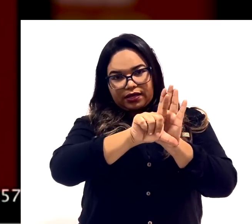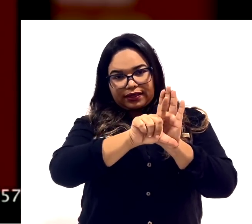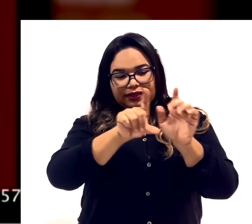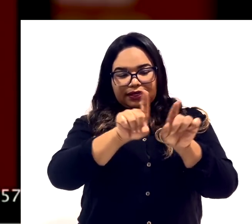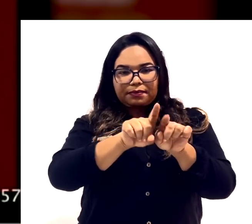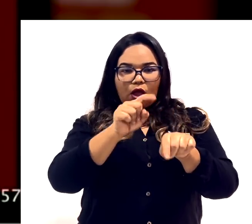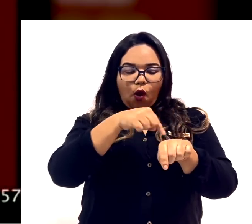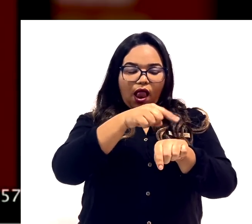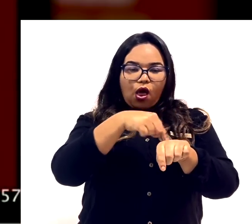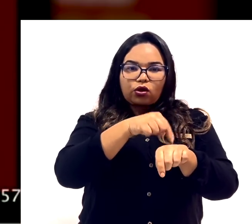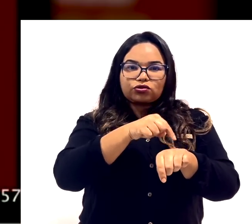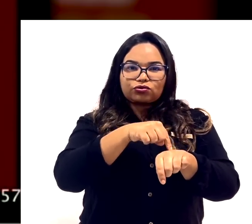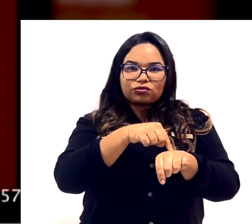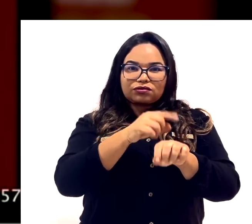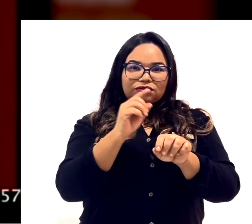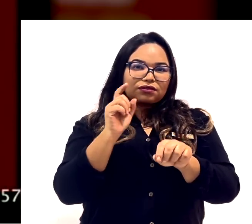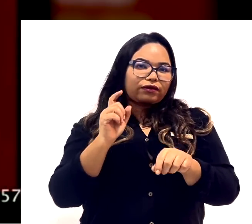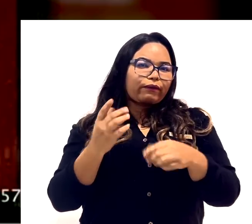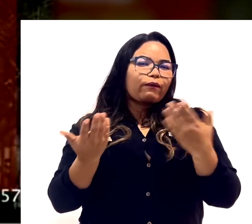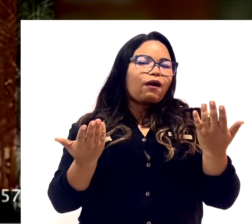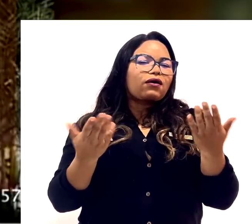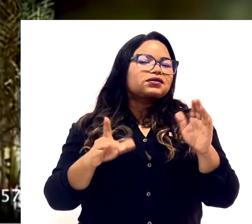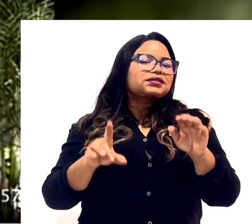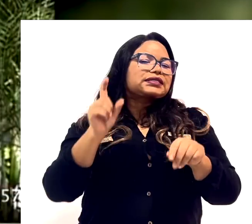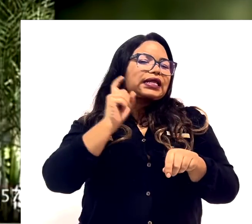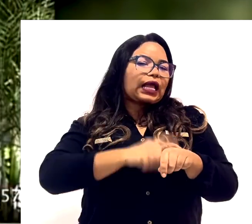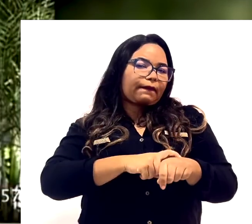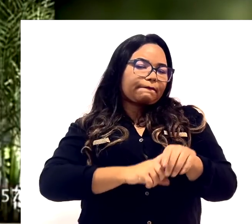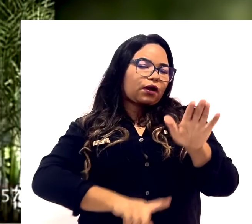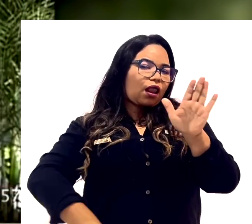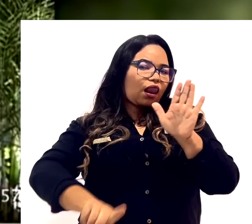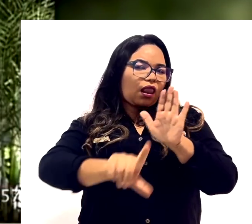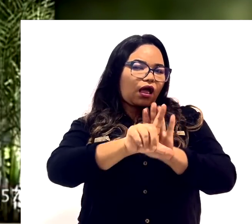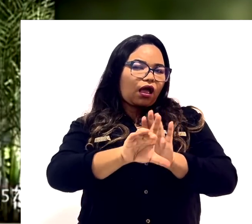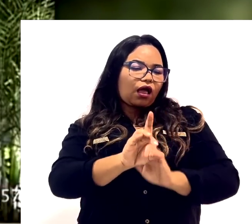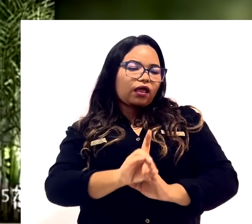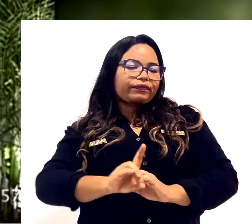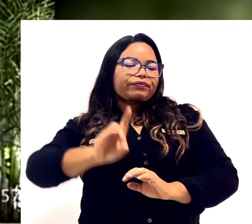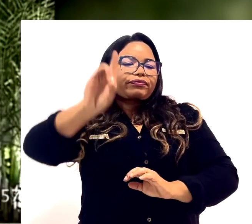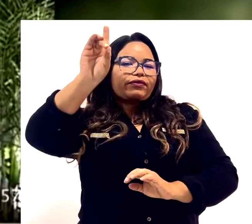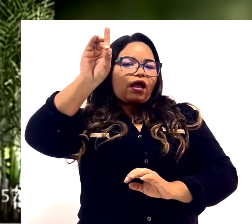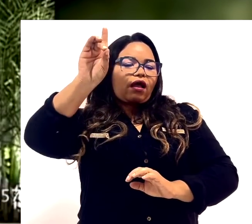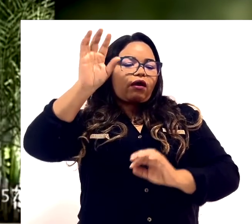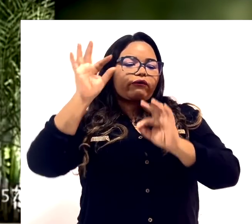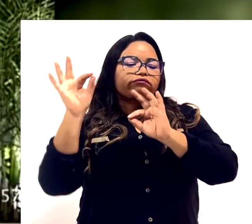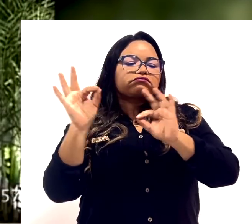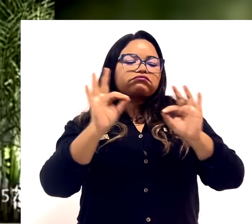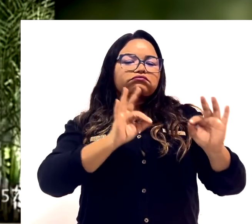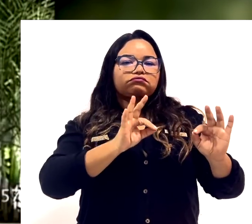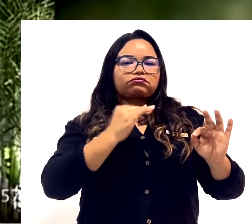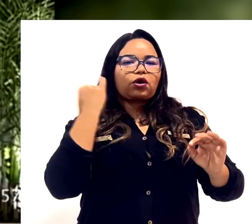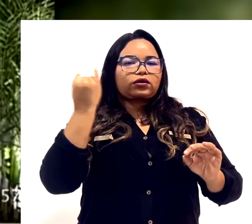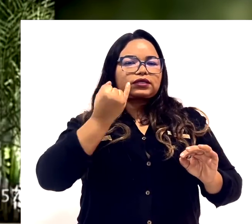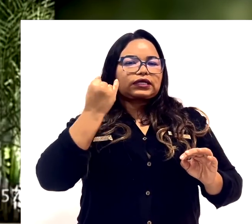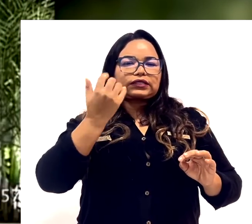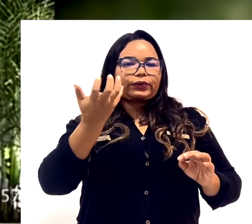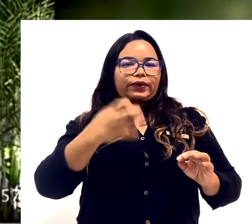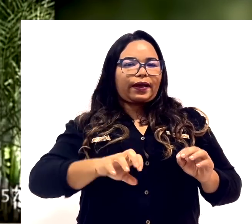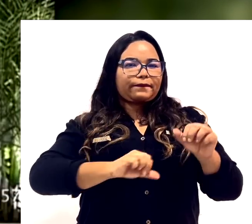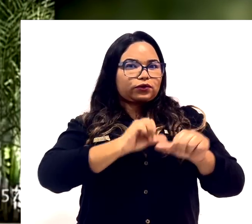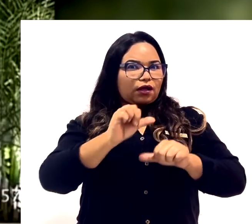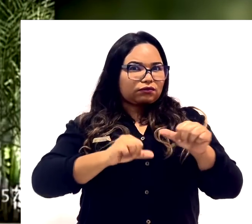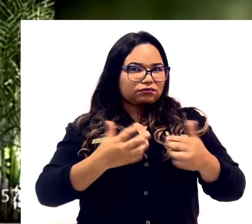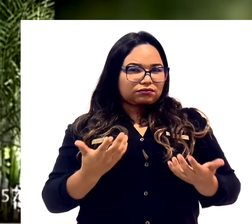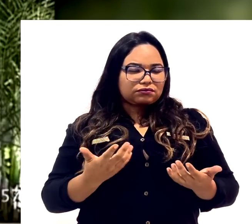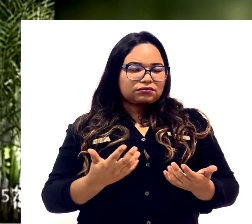Isto é fascinante. Agora, que tempos e leis você acha que Deus estaria preocupado em ver mudados? Deus